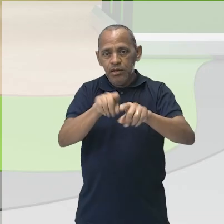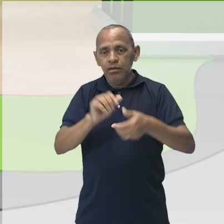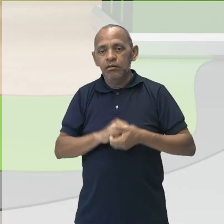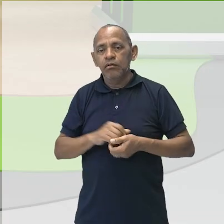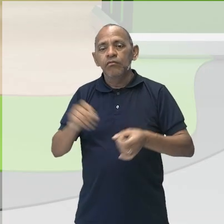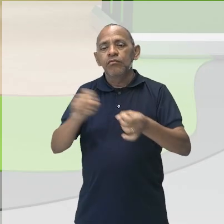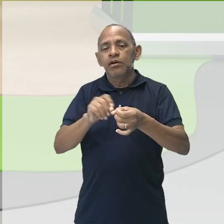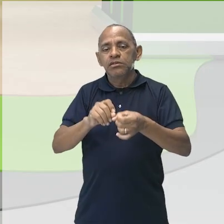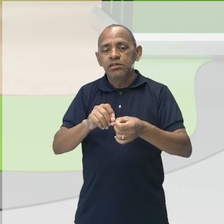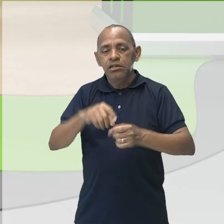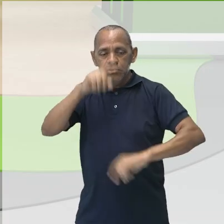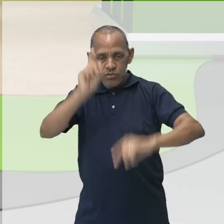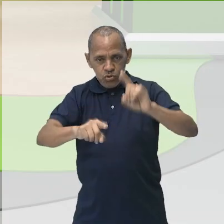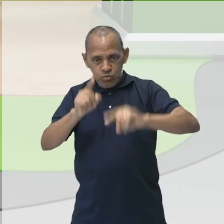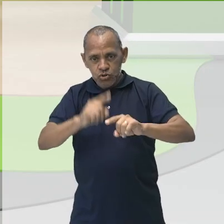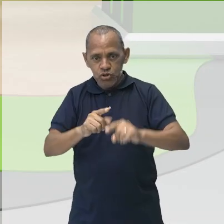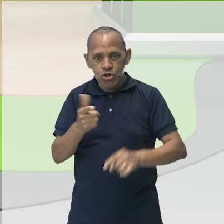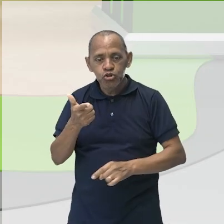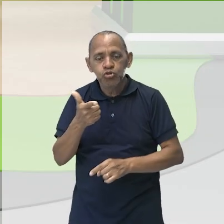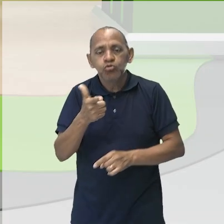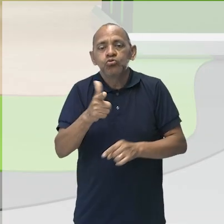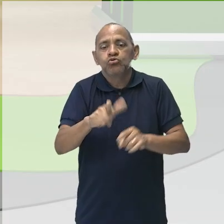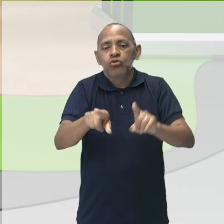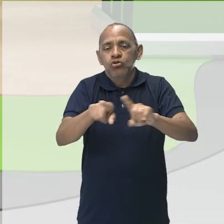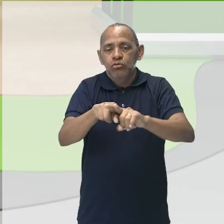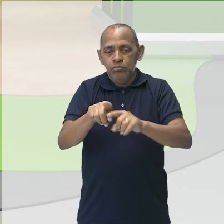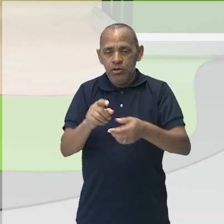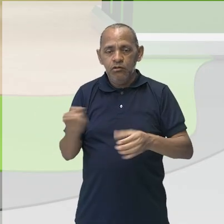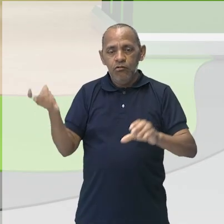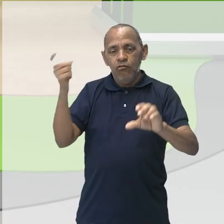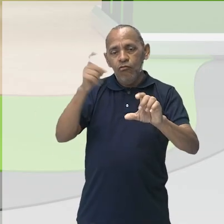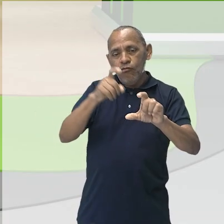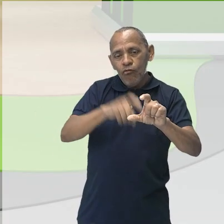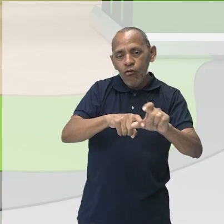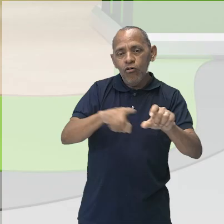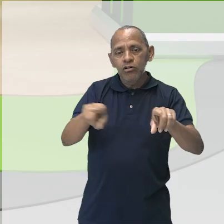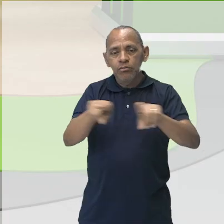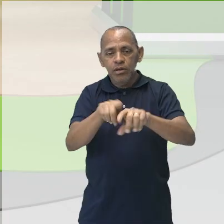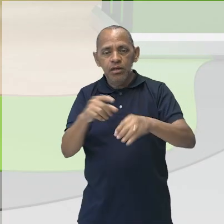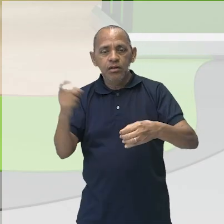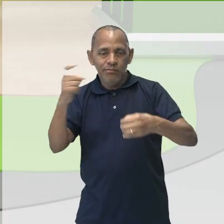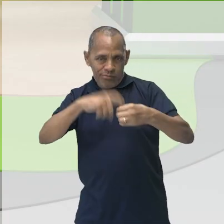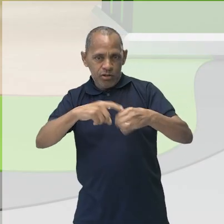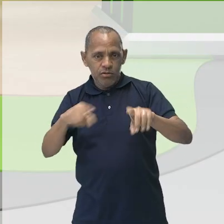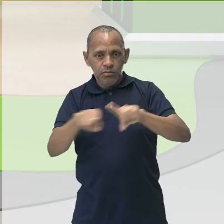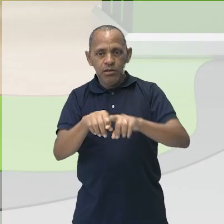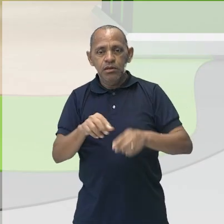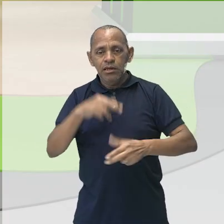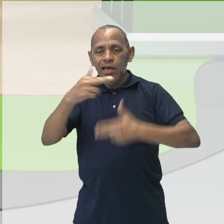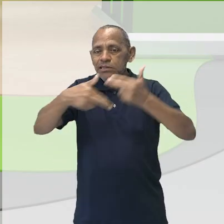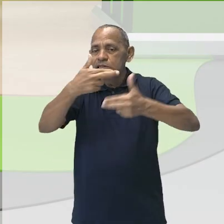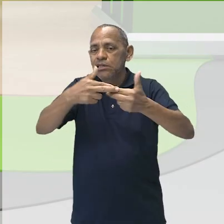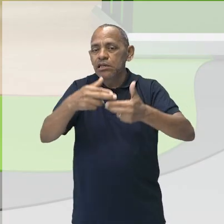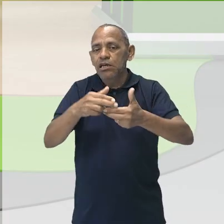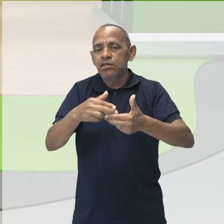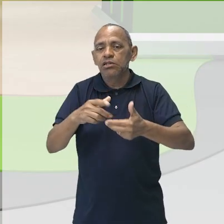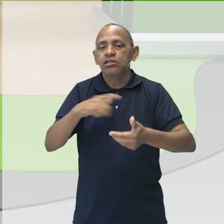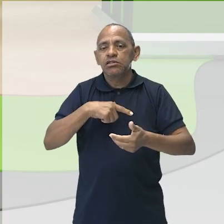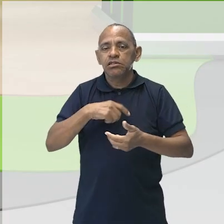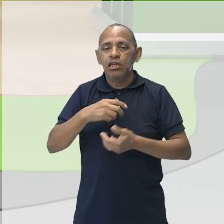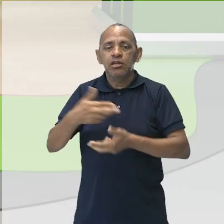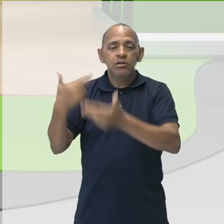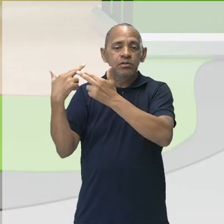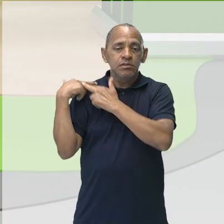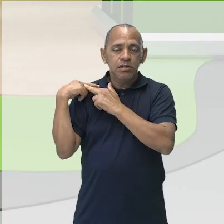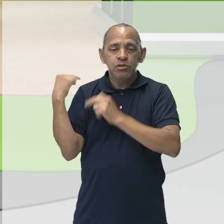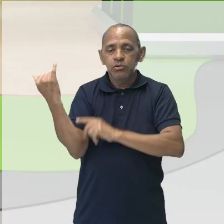fazer com que esses materiais eles retornem. Como vai ser feito? A reciclagem, ela desempenha um papel